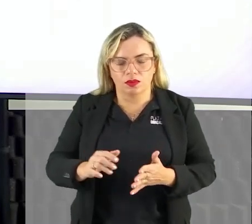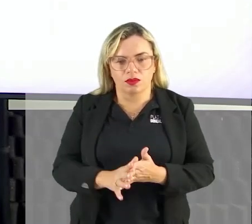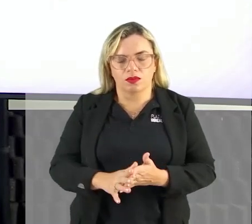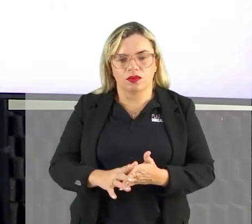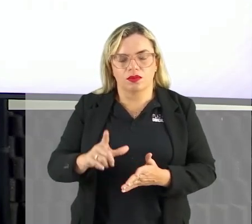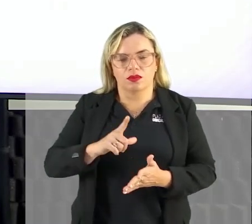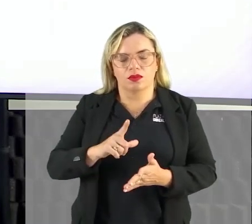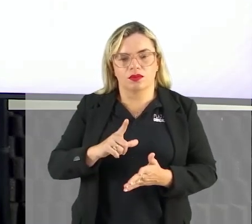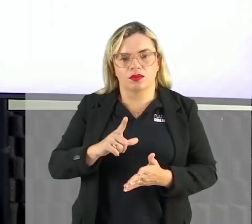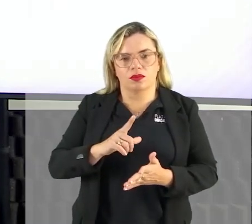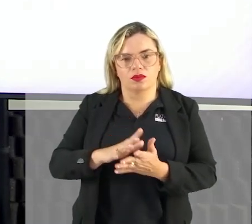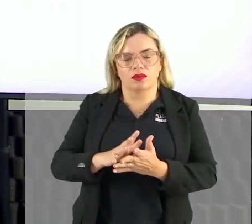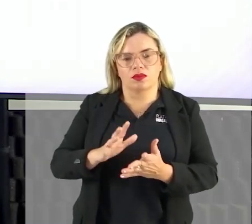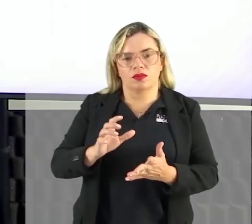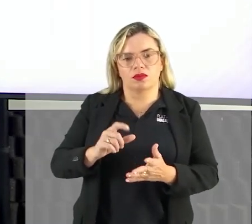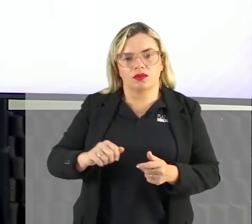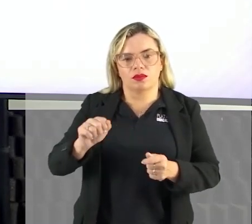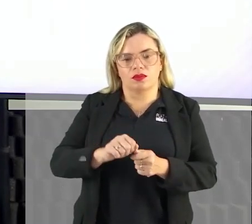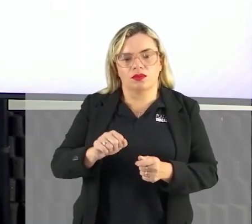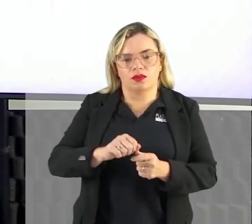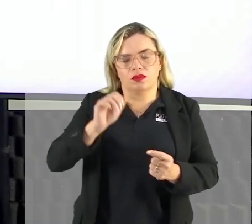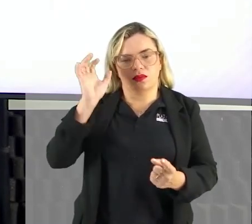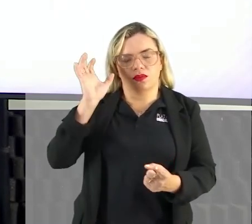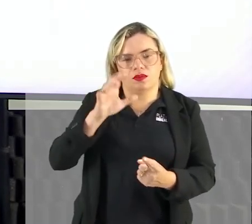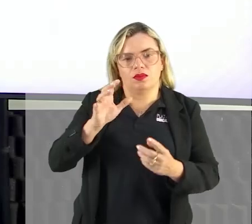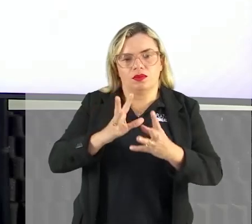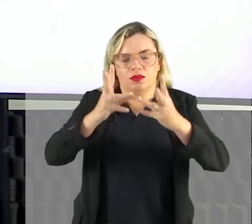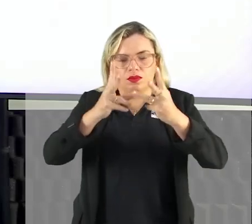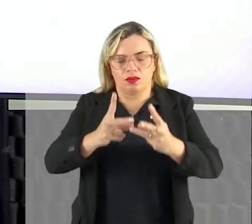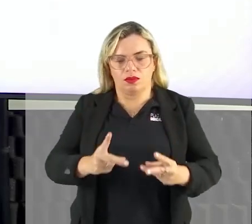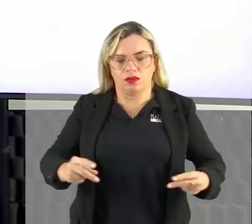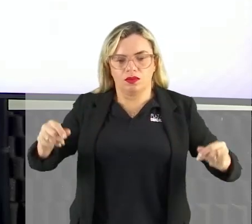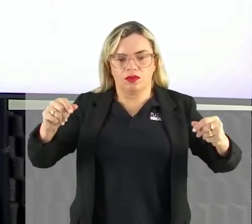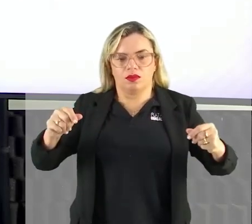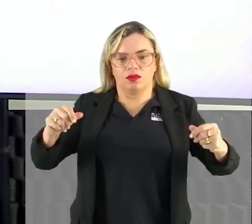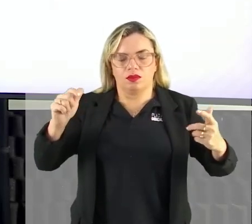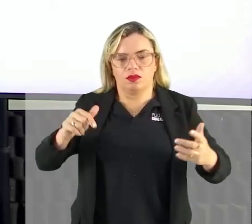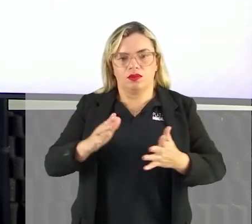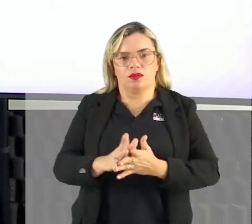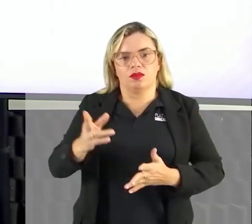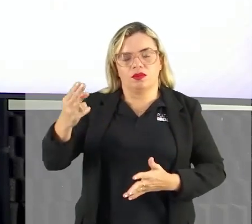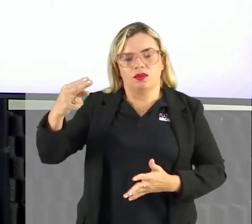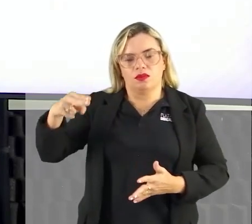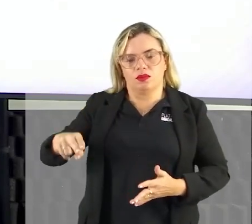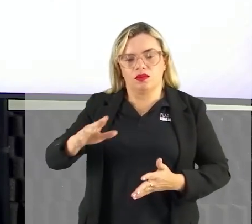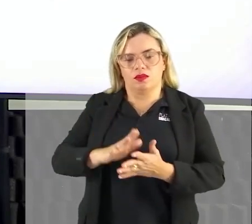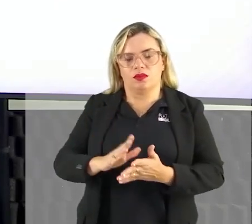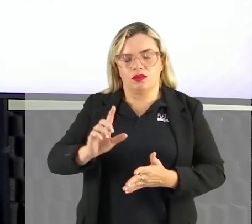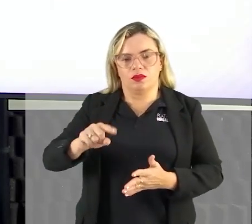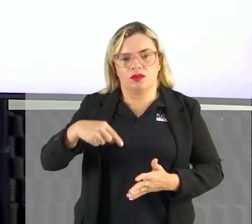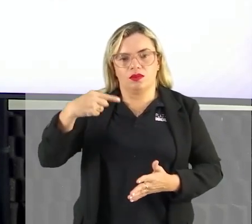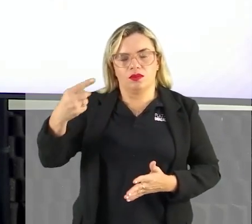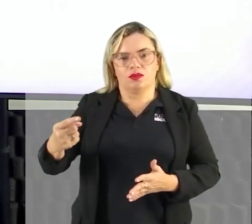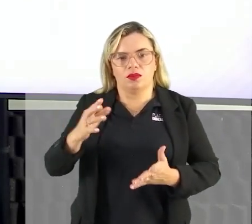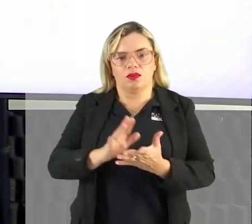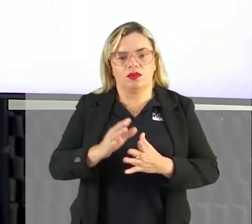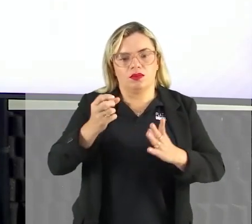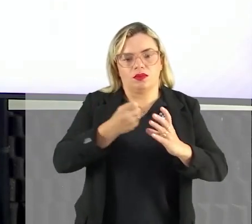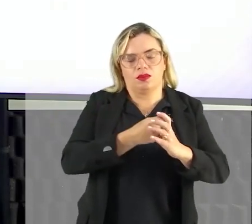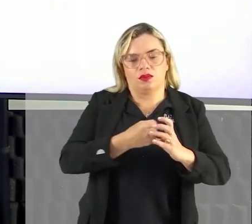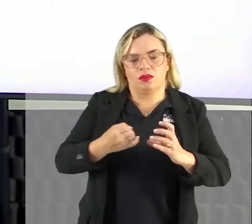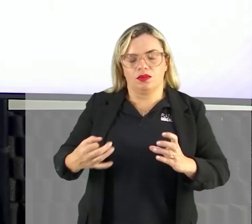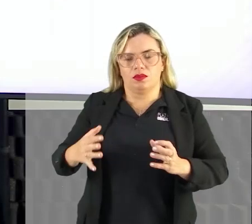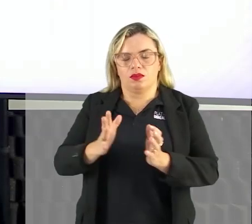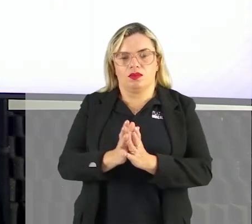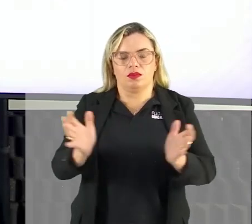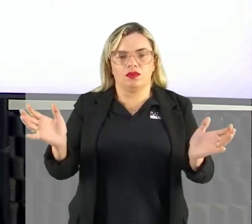atua para degradar, né, para decompor compostos nitrogenados e levar ele a uma outra condição, né, se